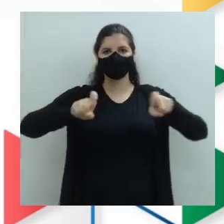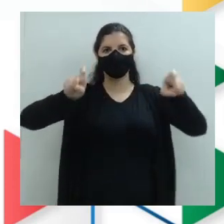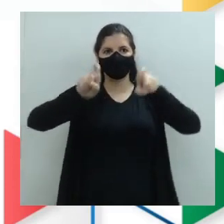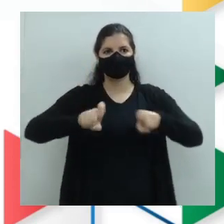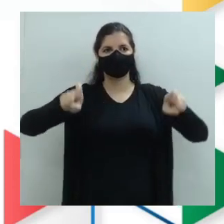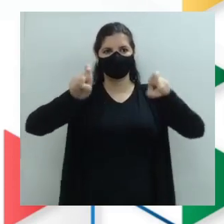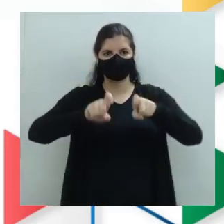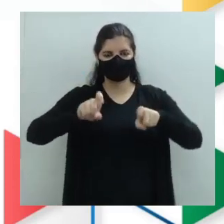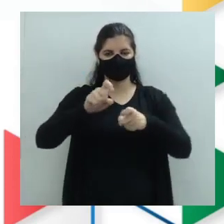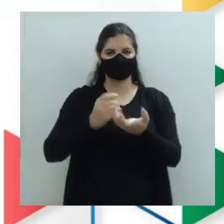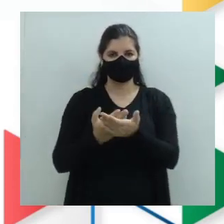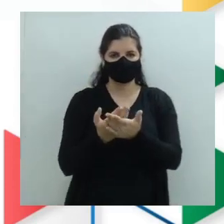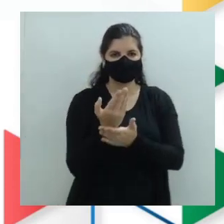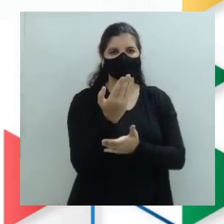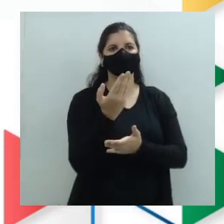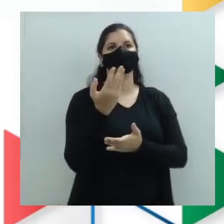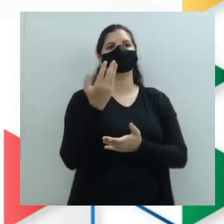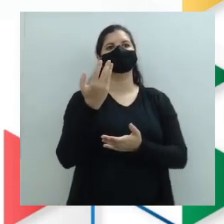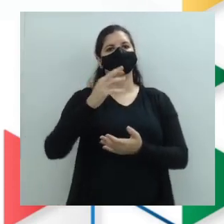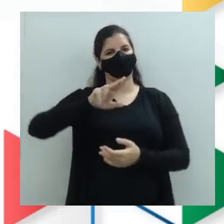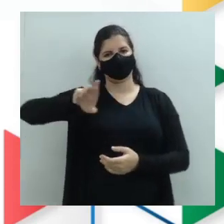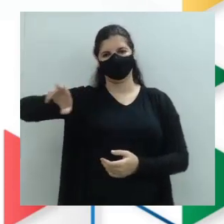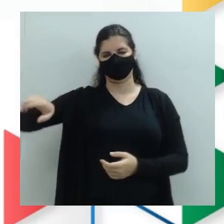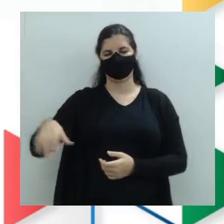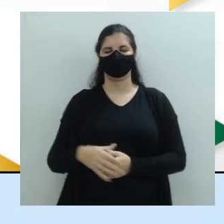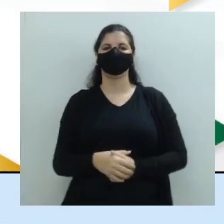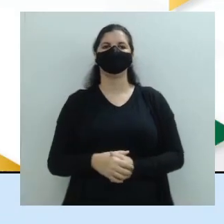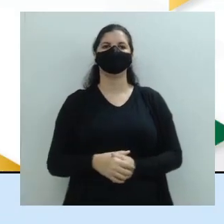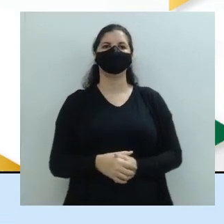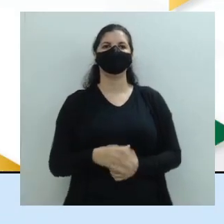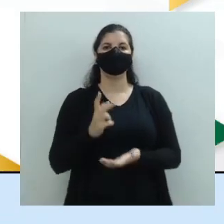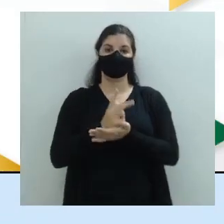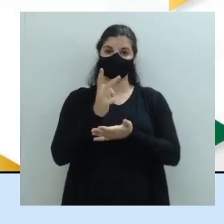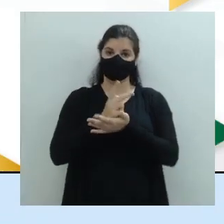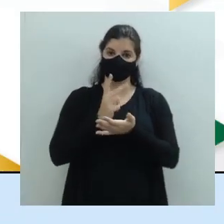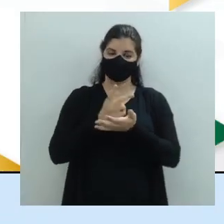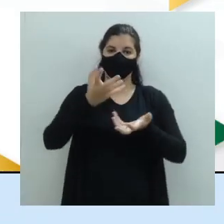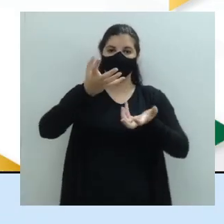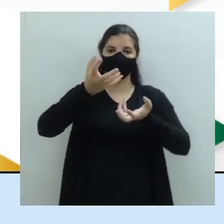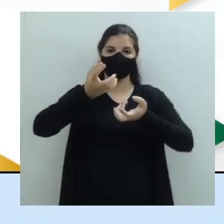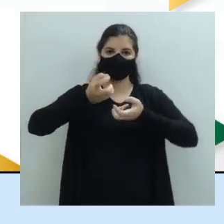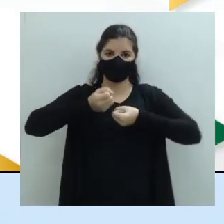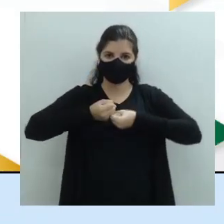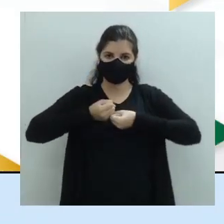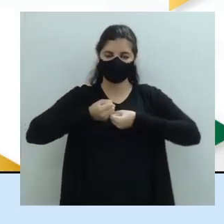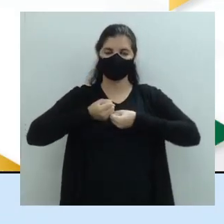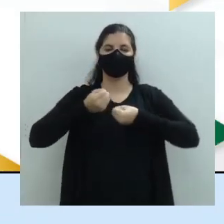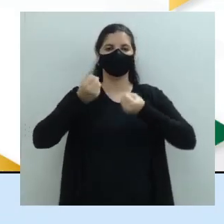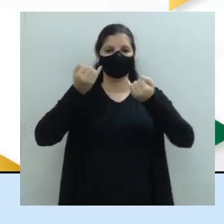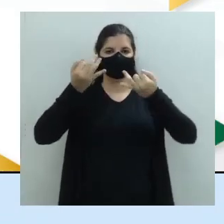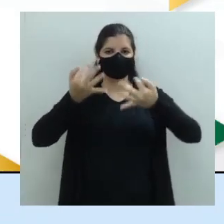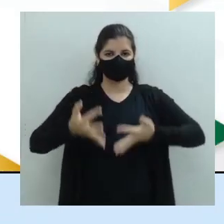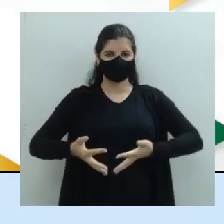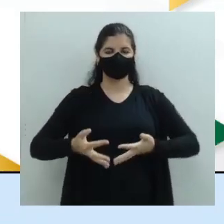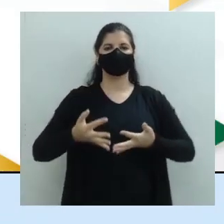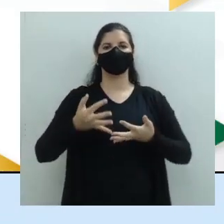Computadores, impressoras e etc. Toda vez que se fala de receptor, eu estou falando